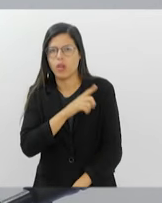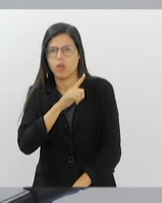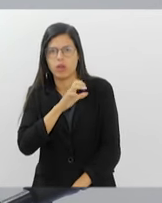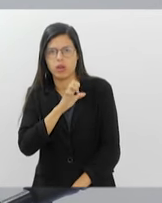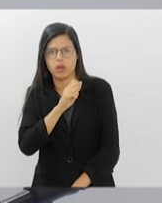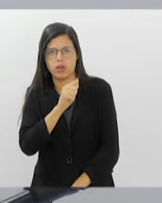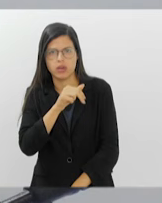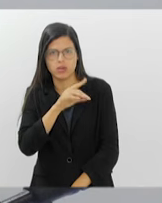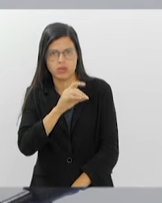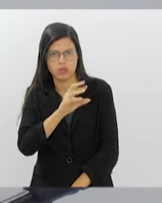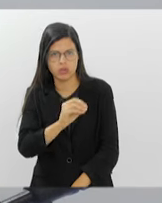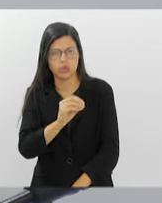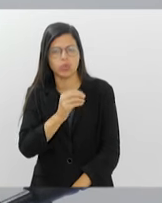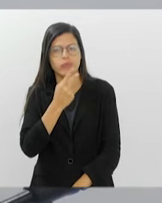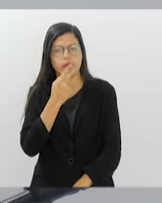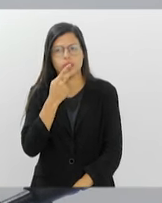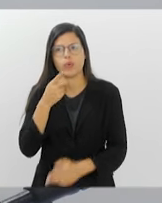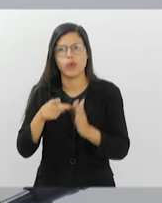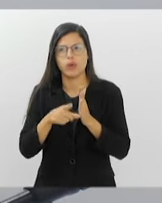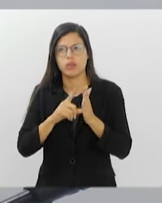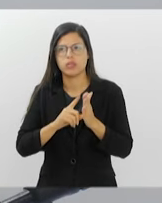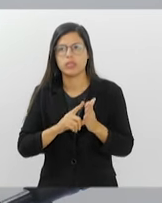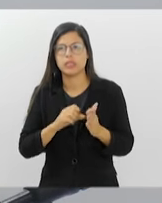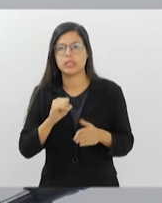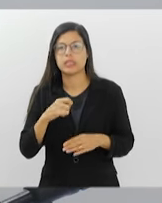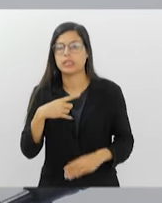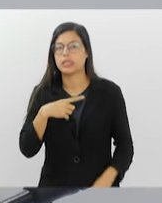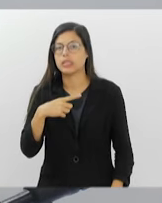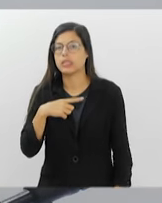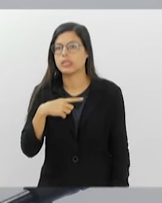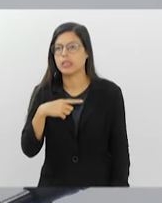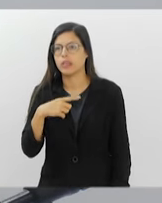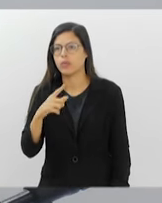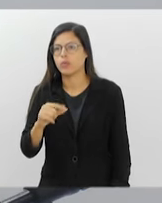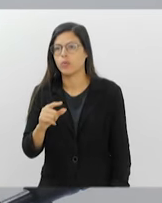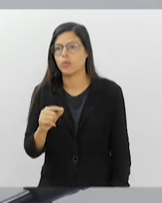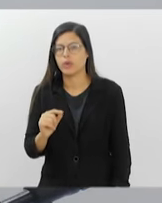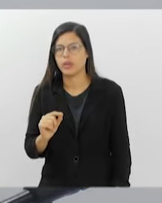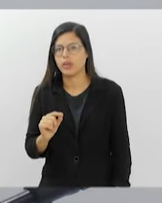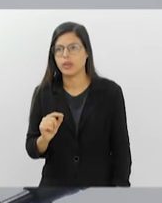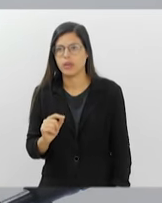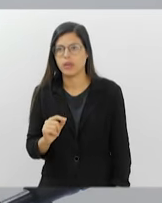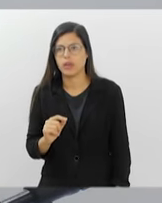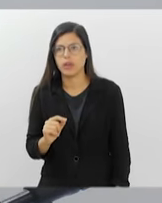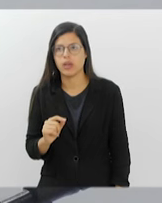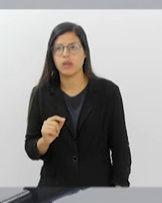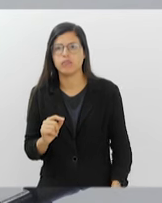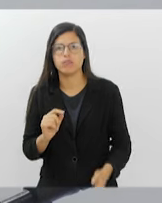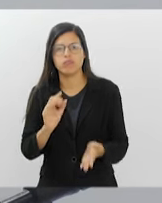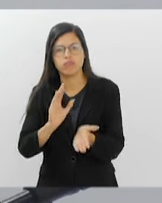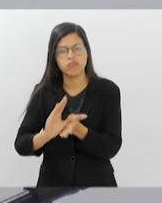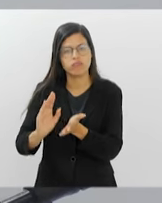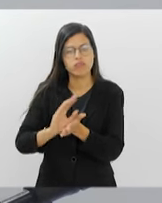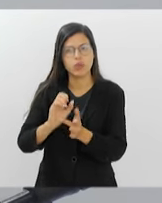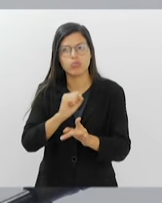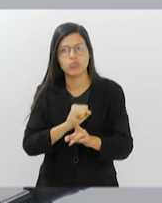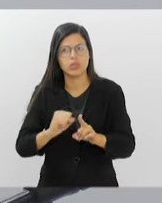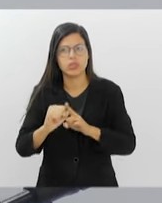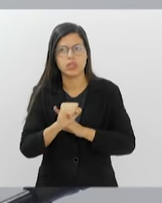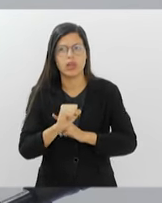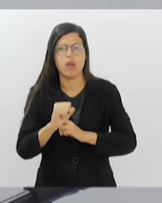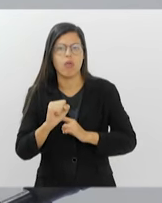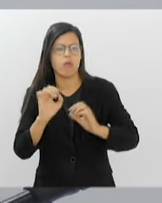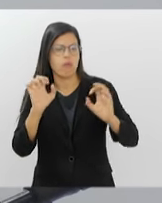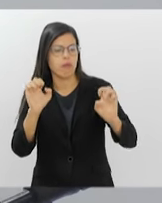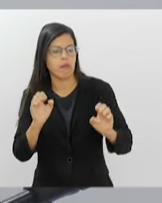Leandro se houve alguma contrapartida social ou o evento falar o seguinte